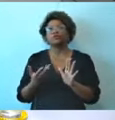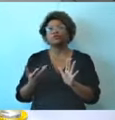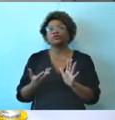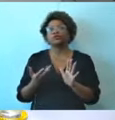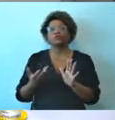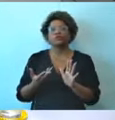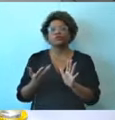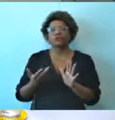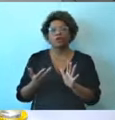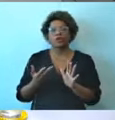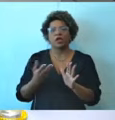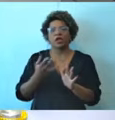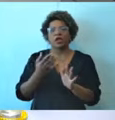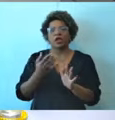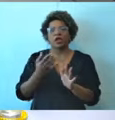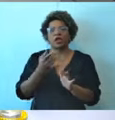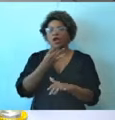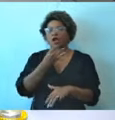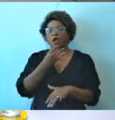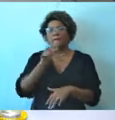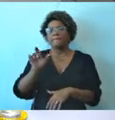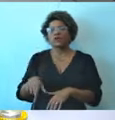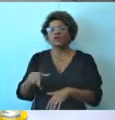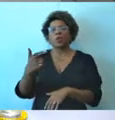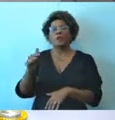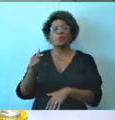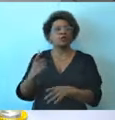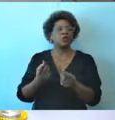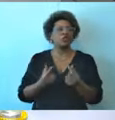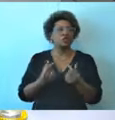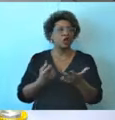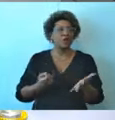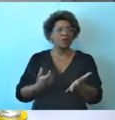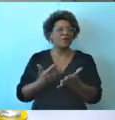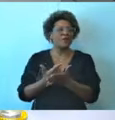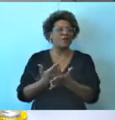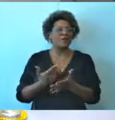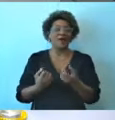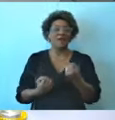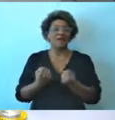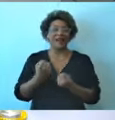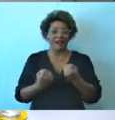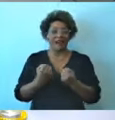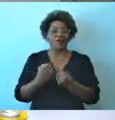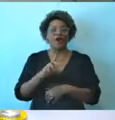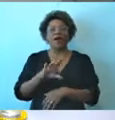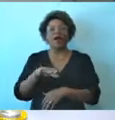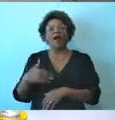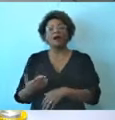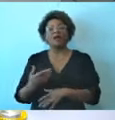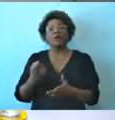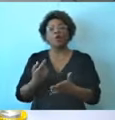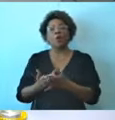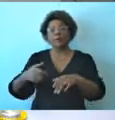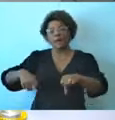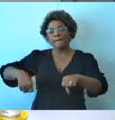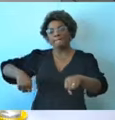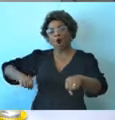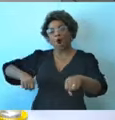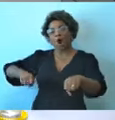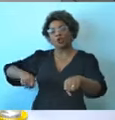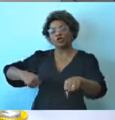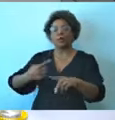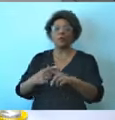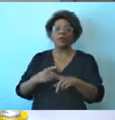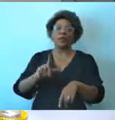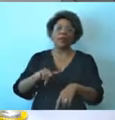a pessoa não tem dinheiro para comprar um veículo, um carro, vai lá e compra a moto, que é para se locomover, que utiliza para sair da sua casa e ir para o